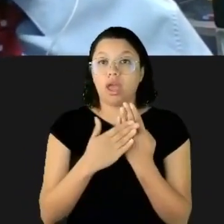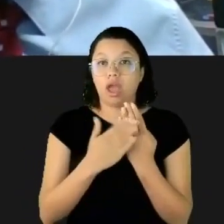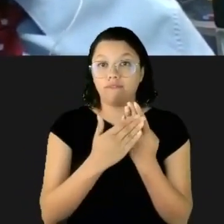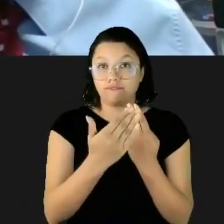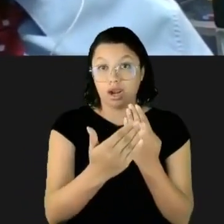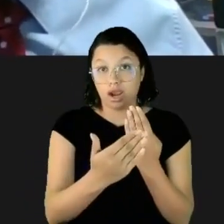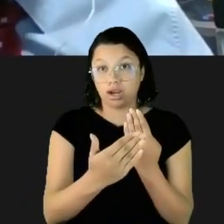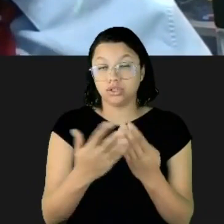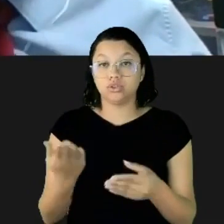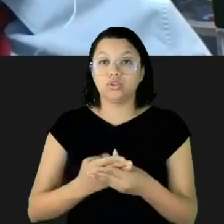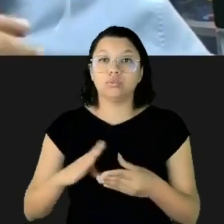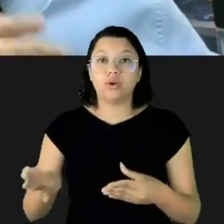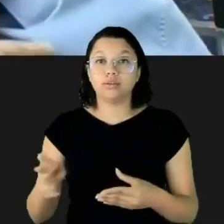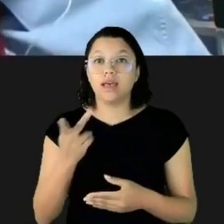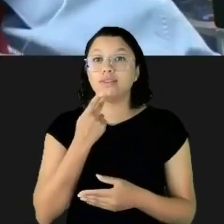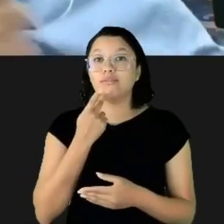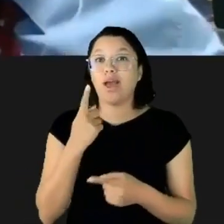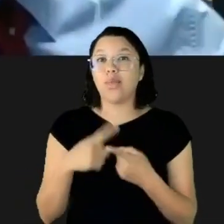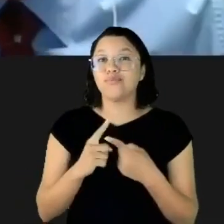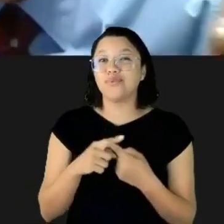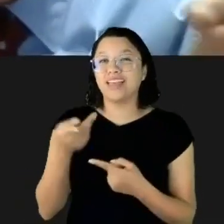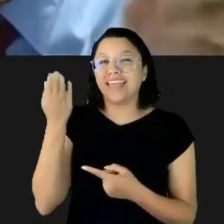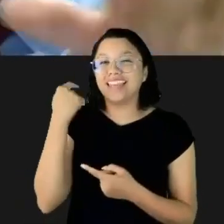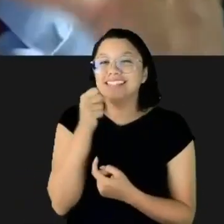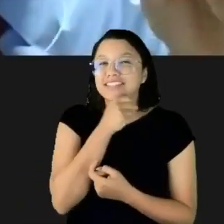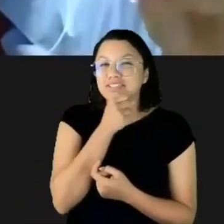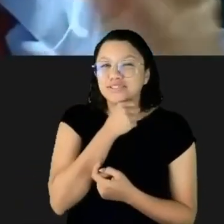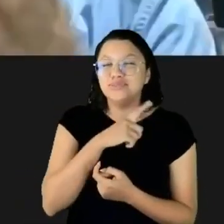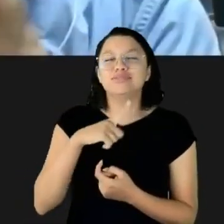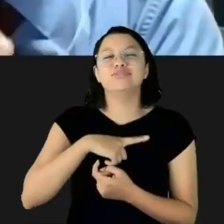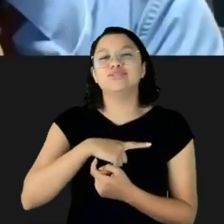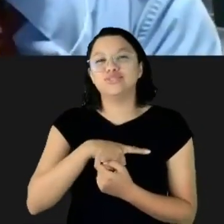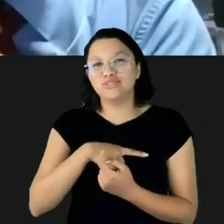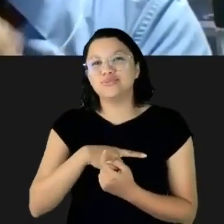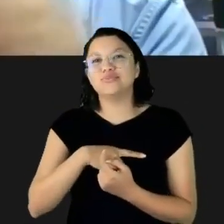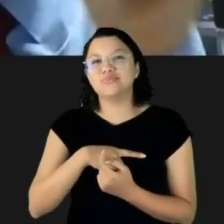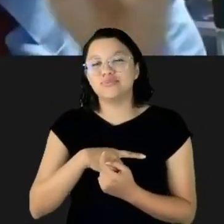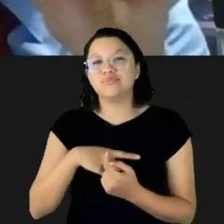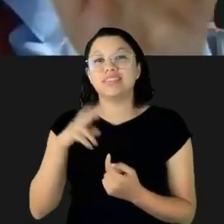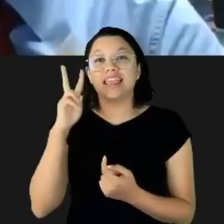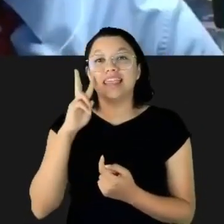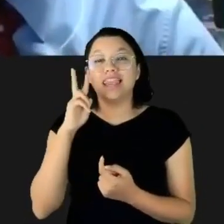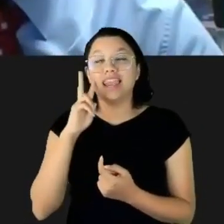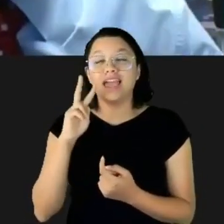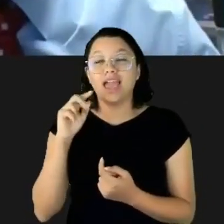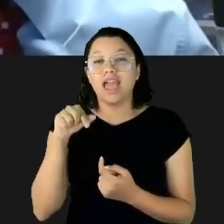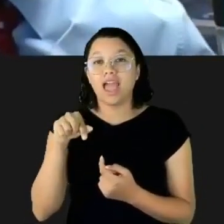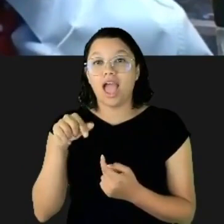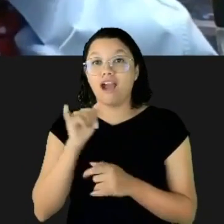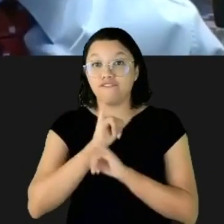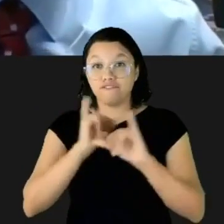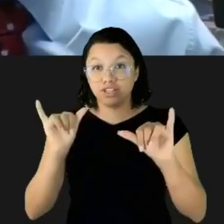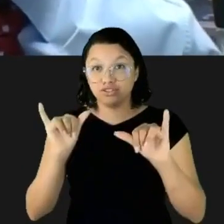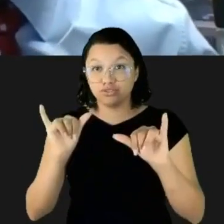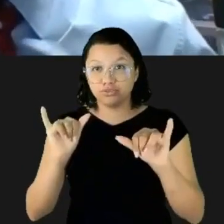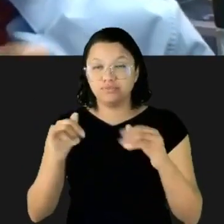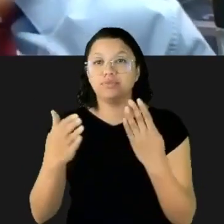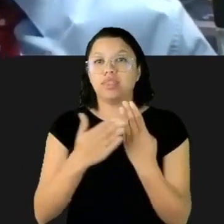processo eu falo da capa porque aqueles antigos ainda mexiam com tinha lembrete na capa ali